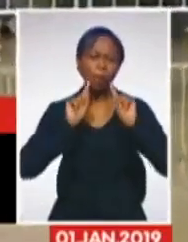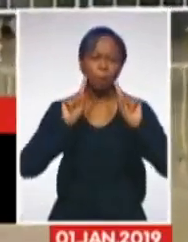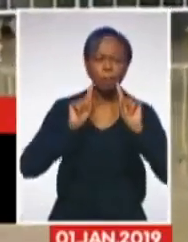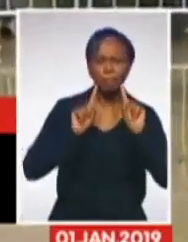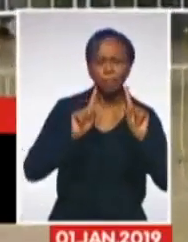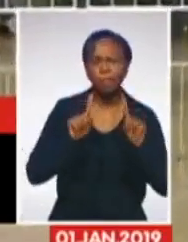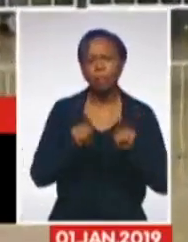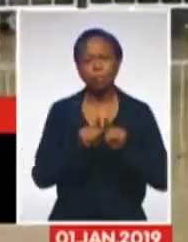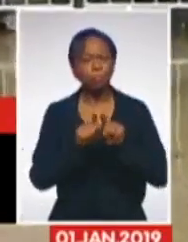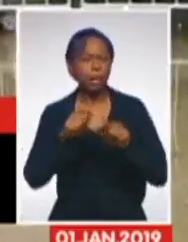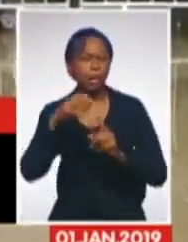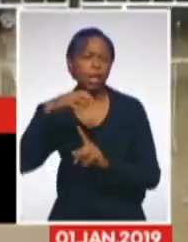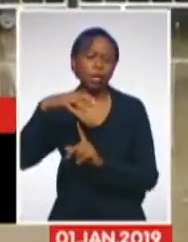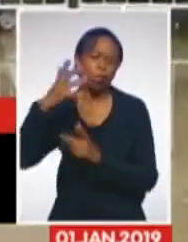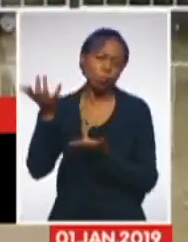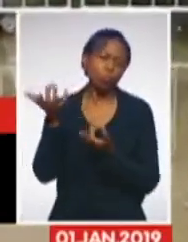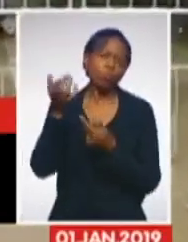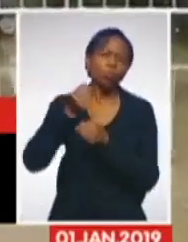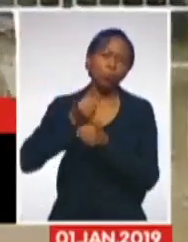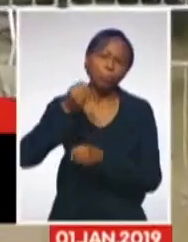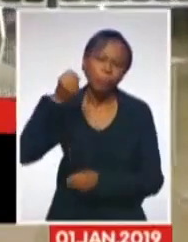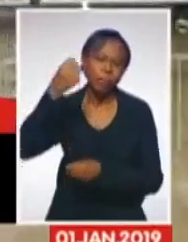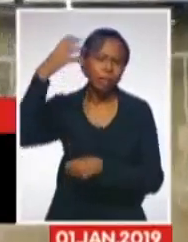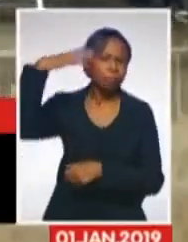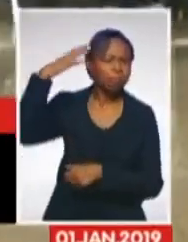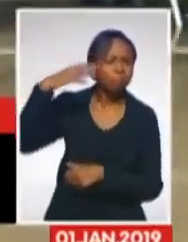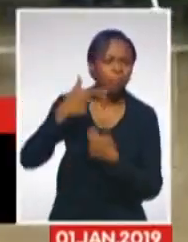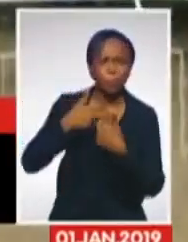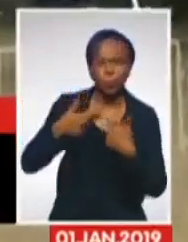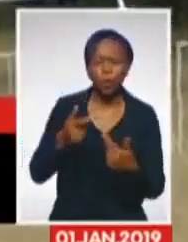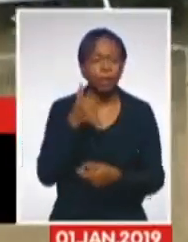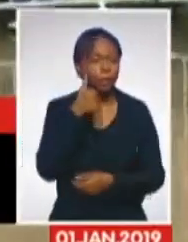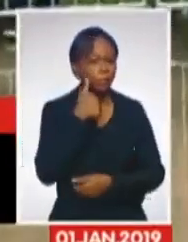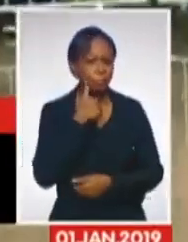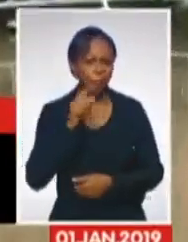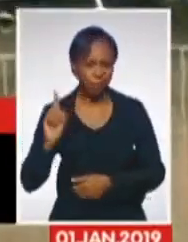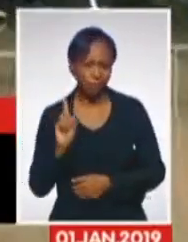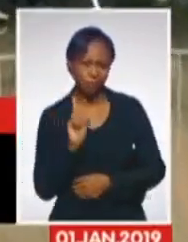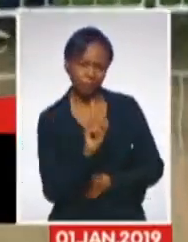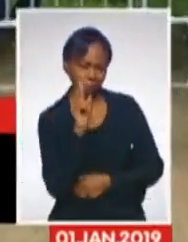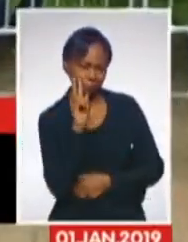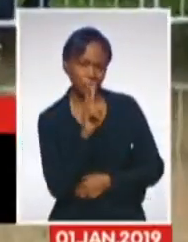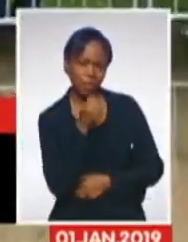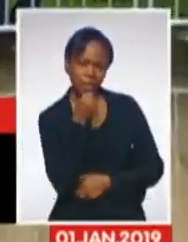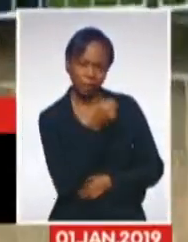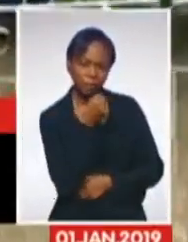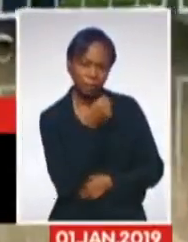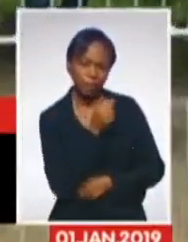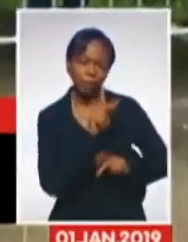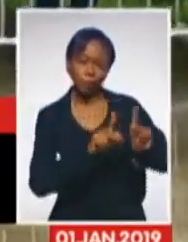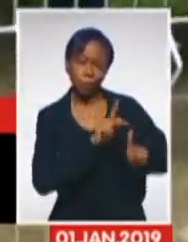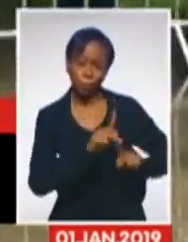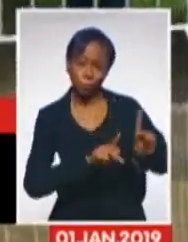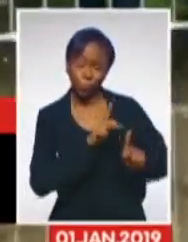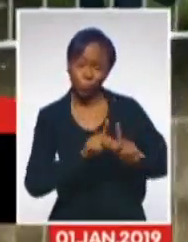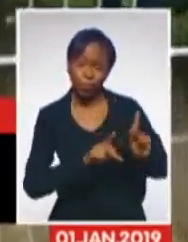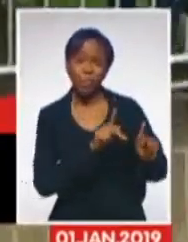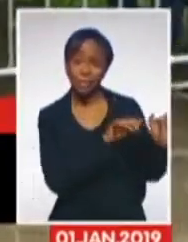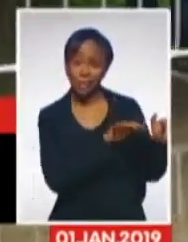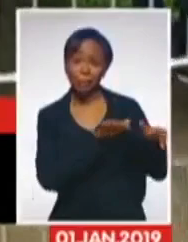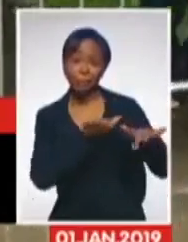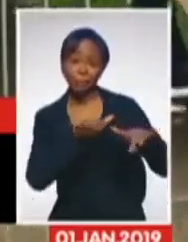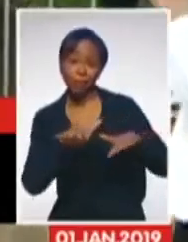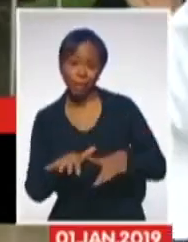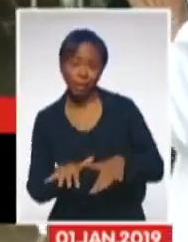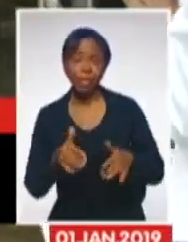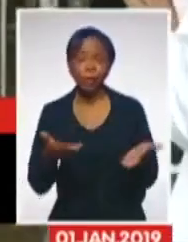sombrinha, guarda-chuva. Tem uma senhora ali, vamos chegar aqui, Carlos, para entrevistar o pessoal que saiu de casa nesta manhã de 1º